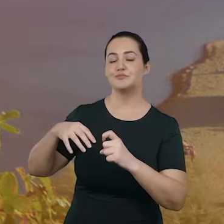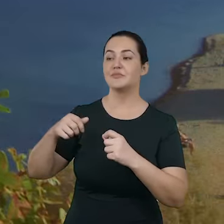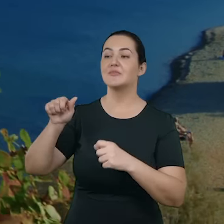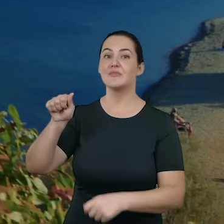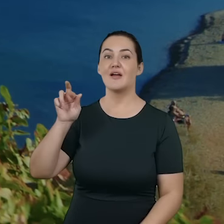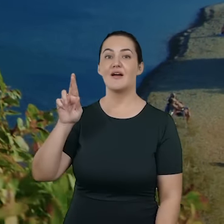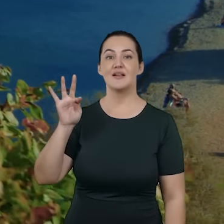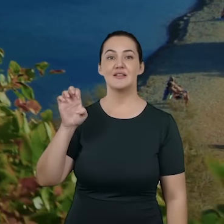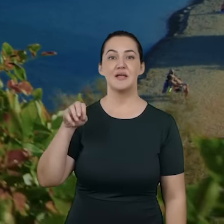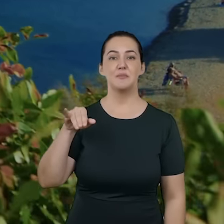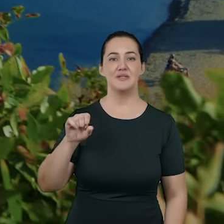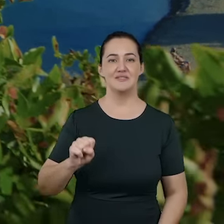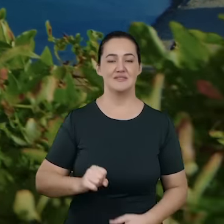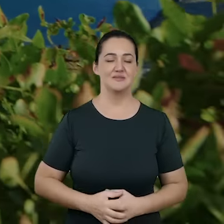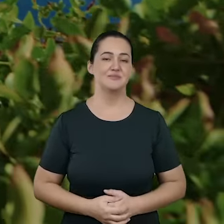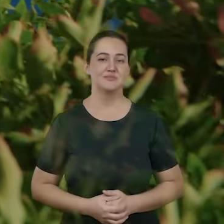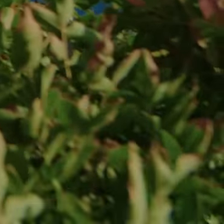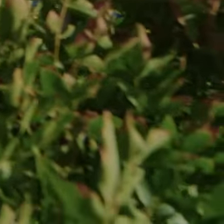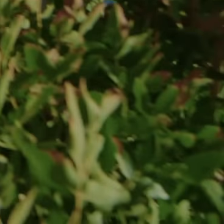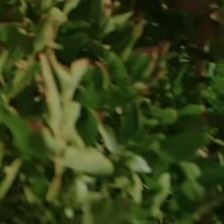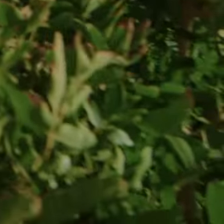Ártemis.